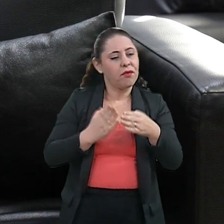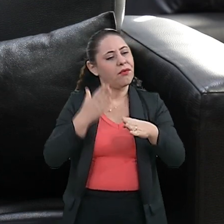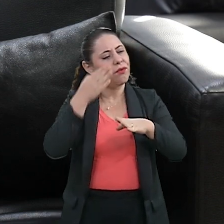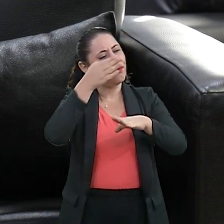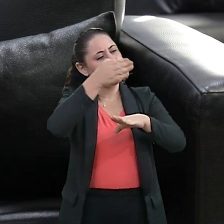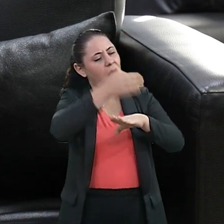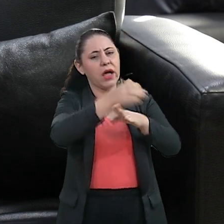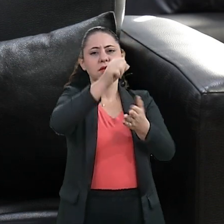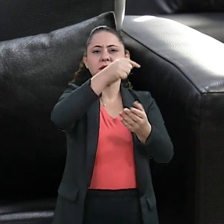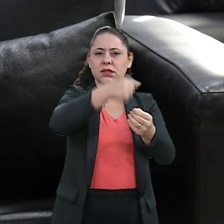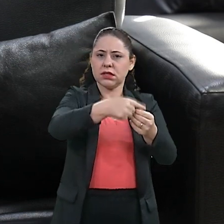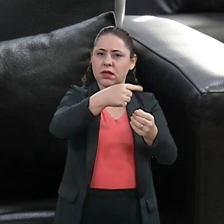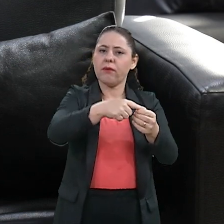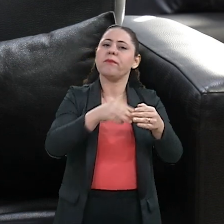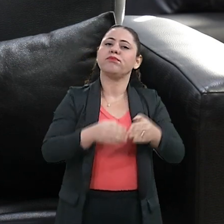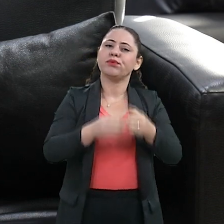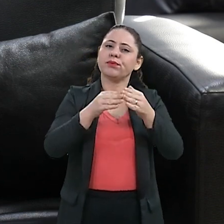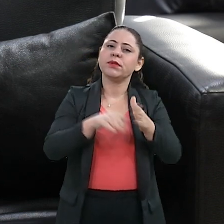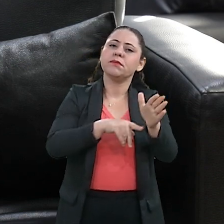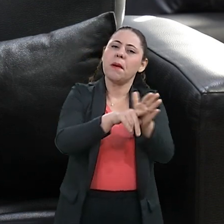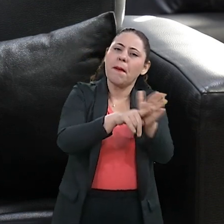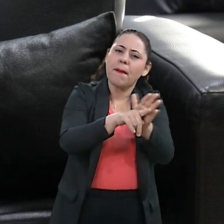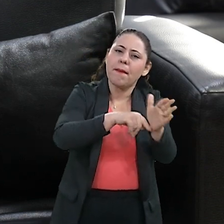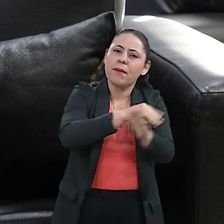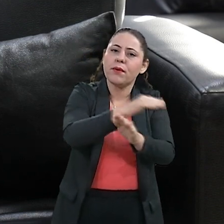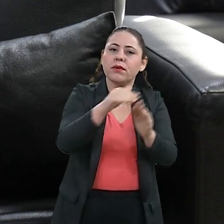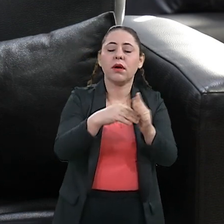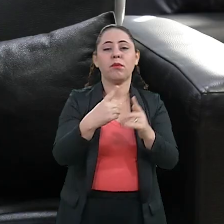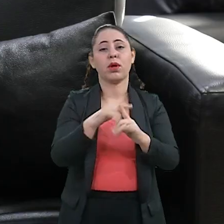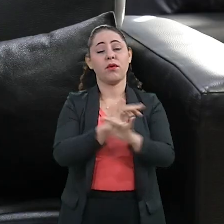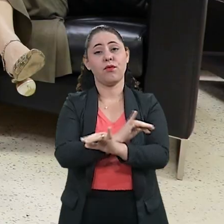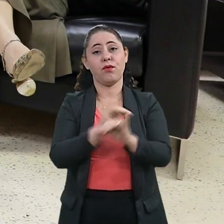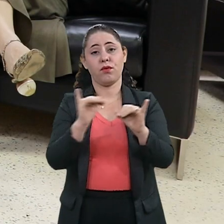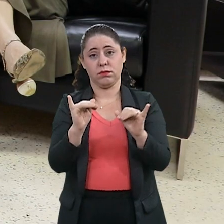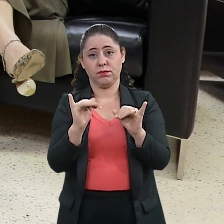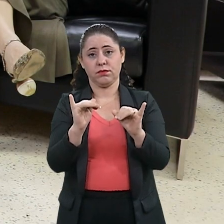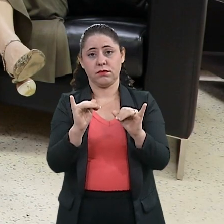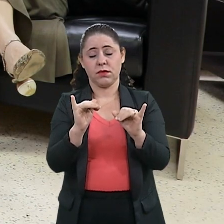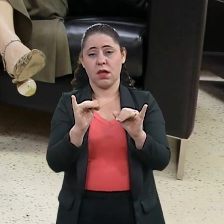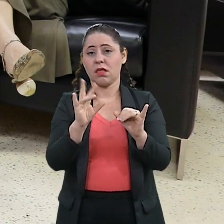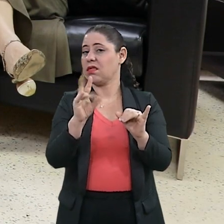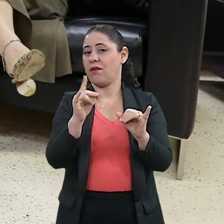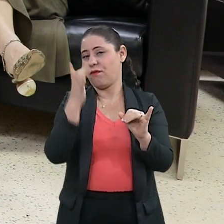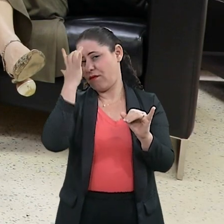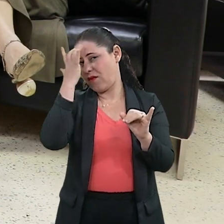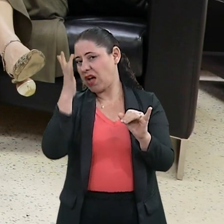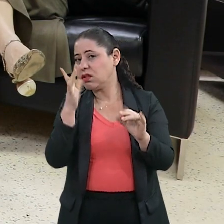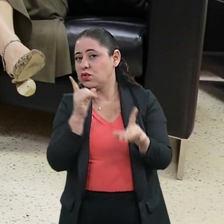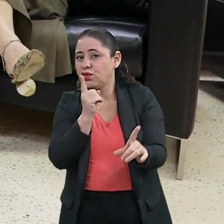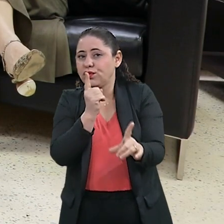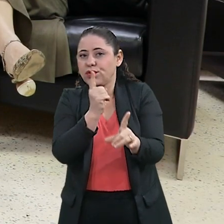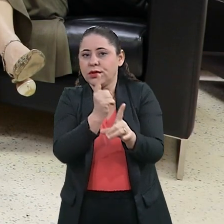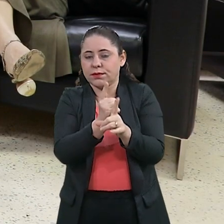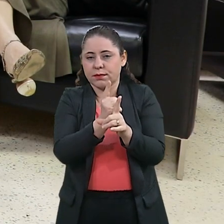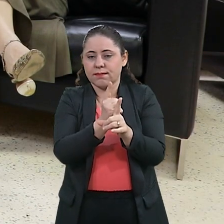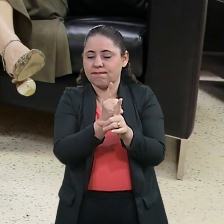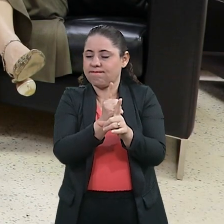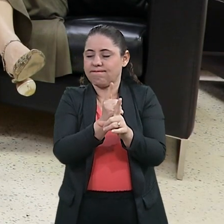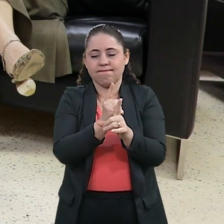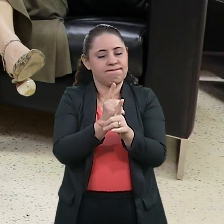Corumbá, então tem que ir na comarca de Corumbá, fazer uma pesquisa, porque essas informações, elas não são